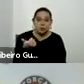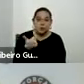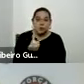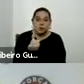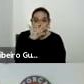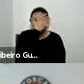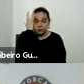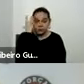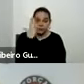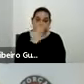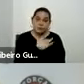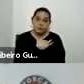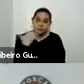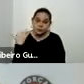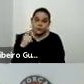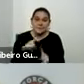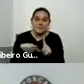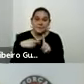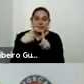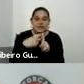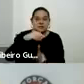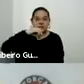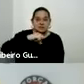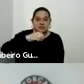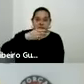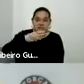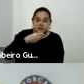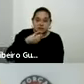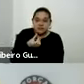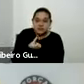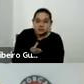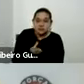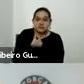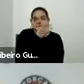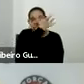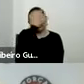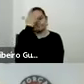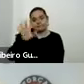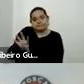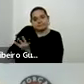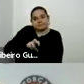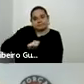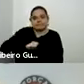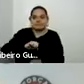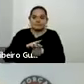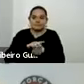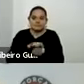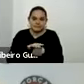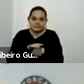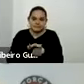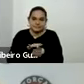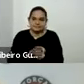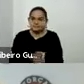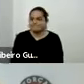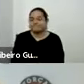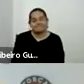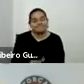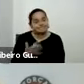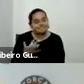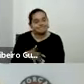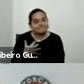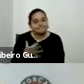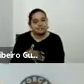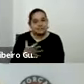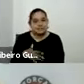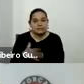mais novos 376 casos de contaminação. Ai, ai, ai. Precisamos